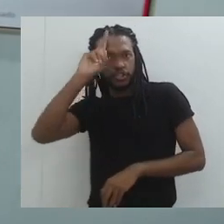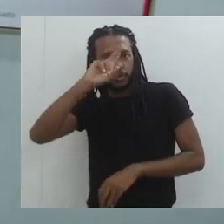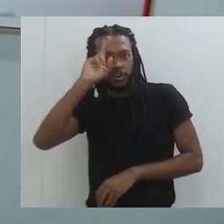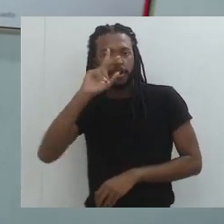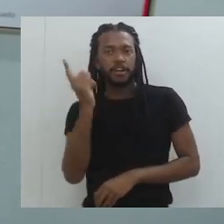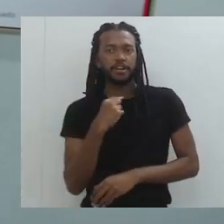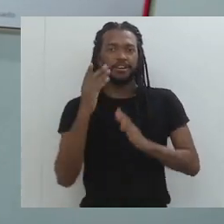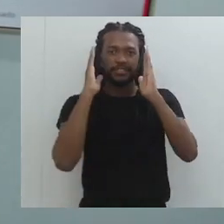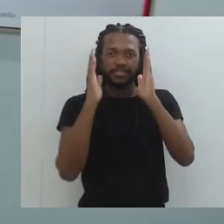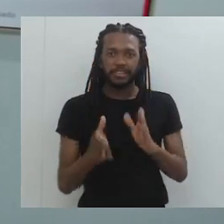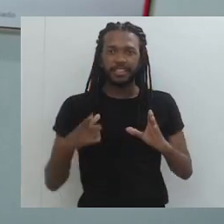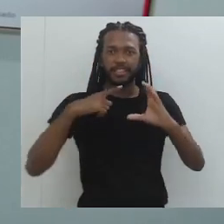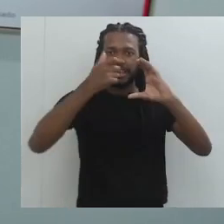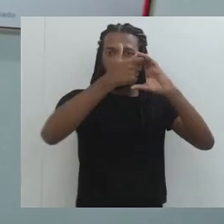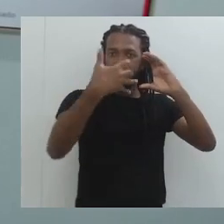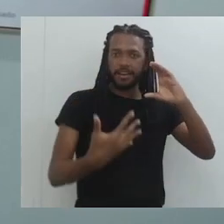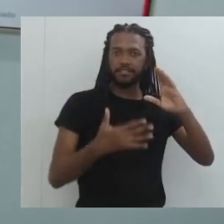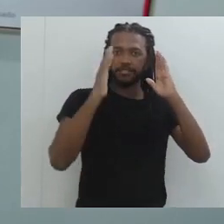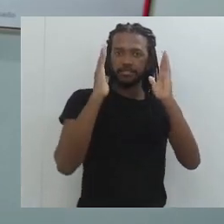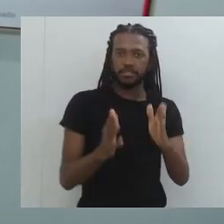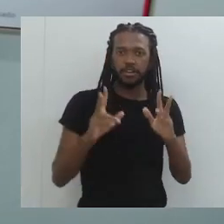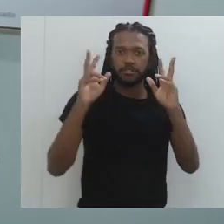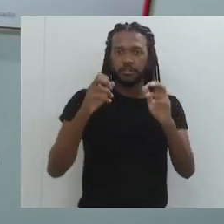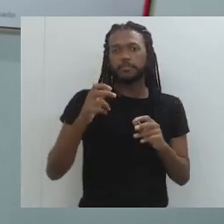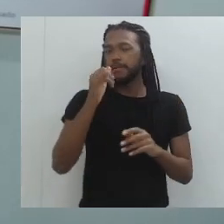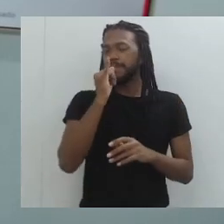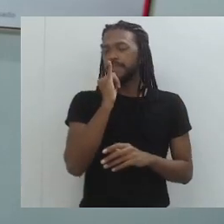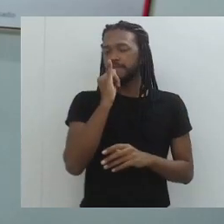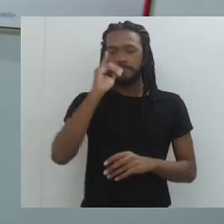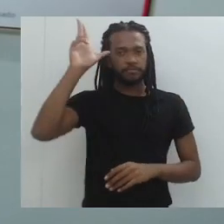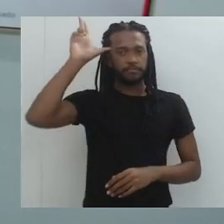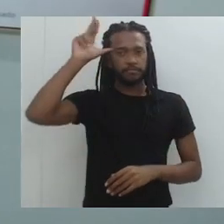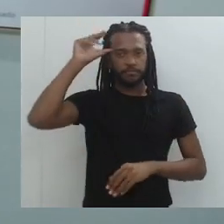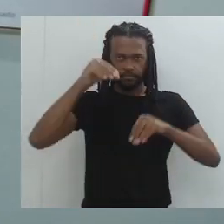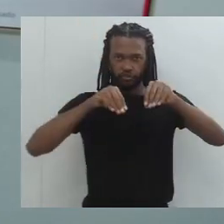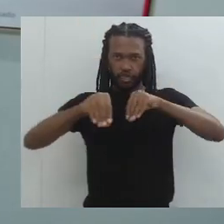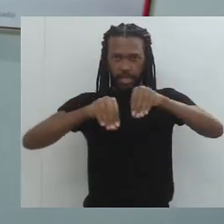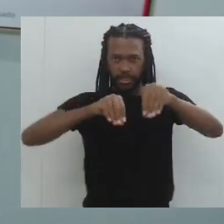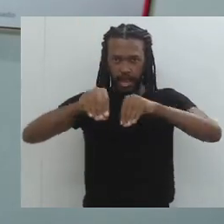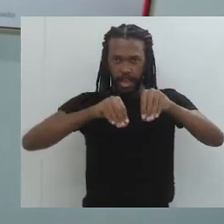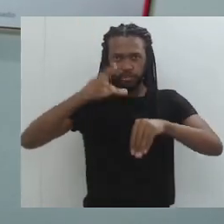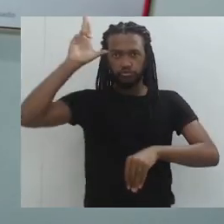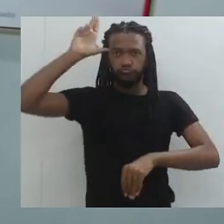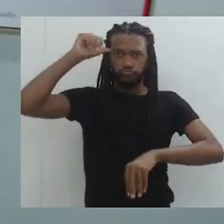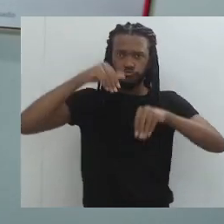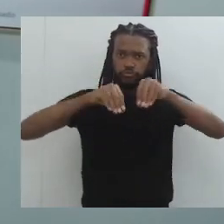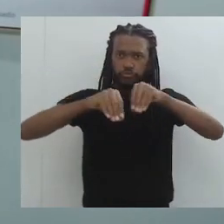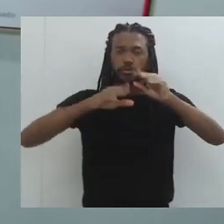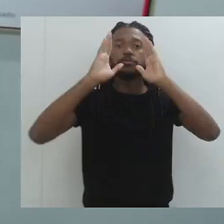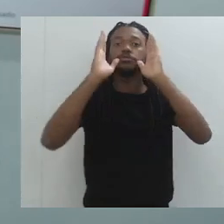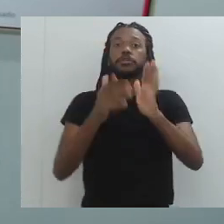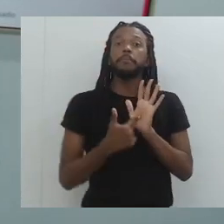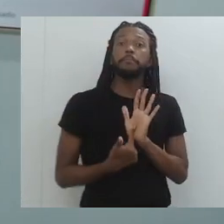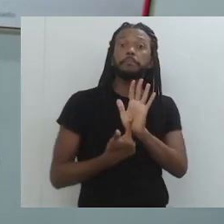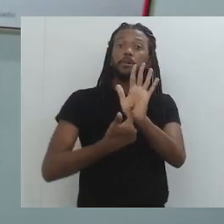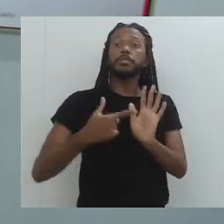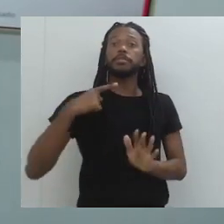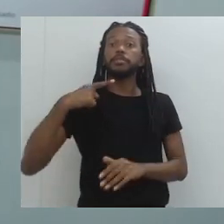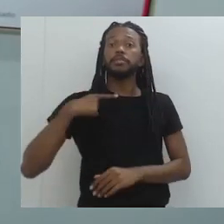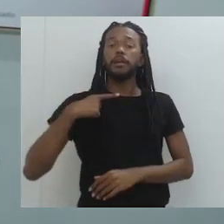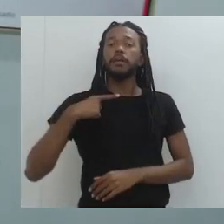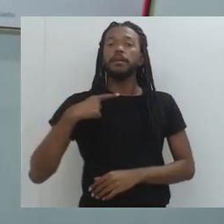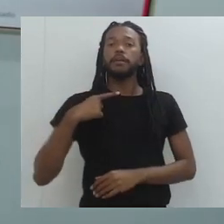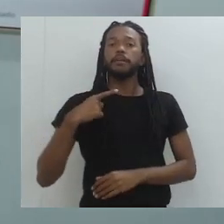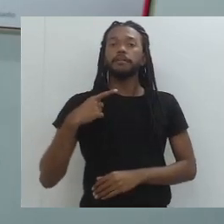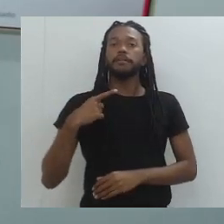bem caracterizado isso, o jogo de xadrez. O jogo de xadrez, ele reflete